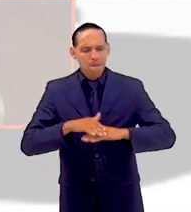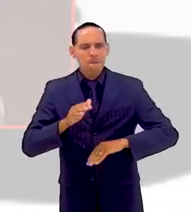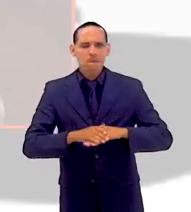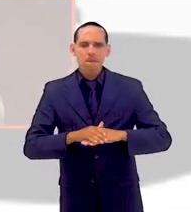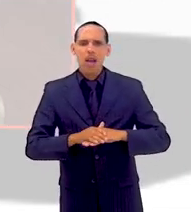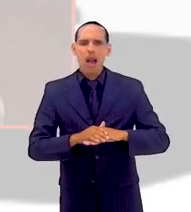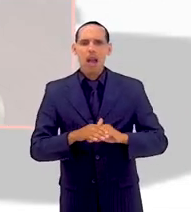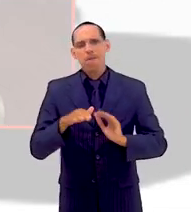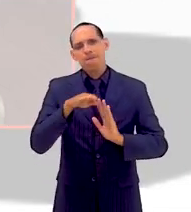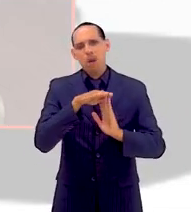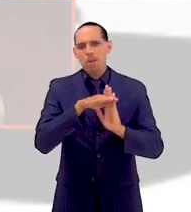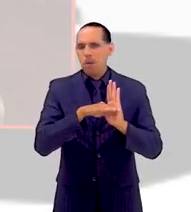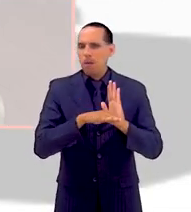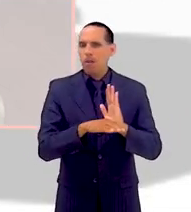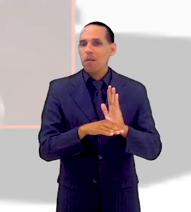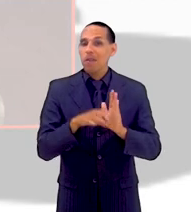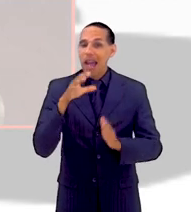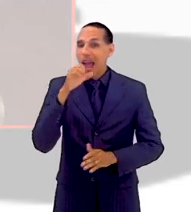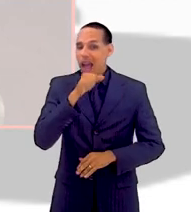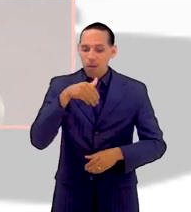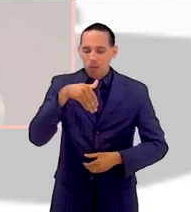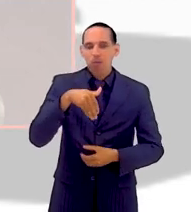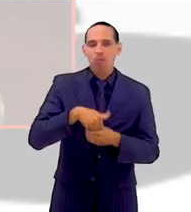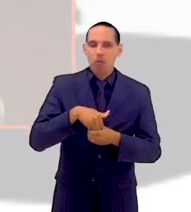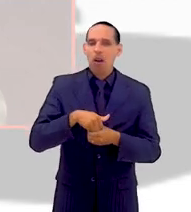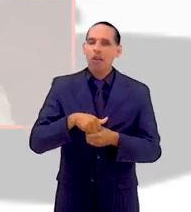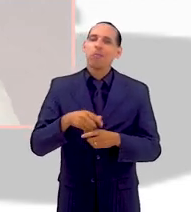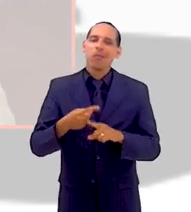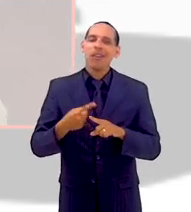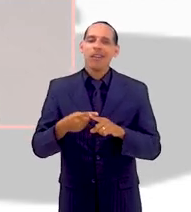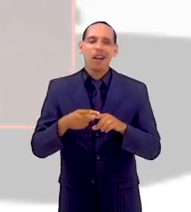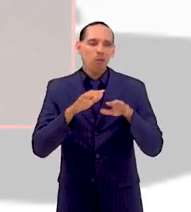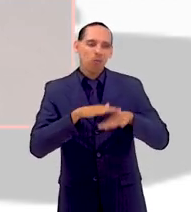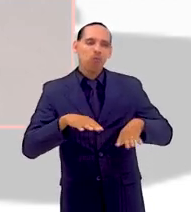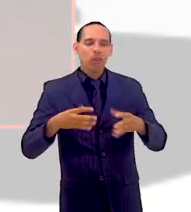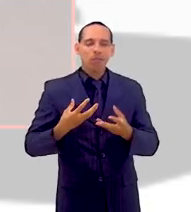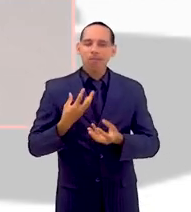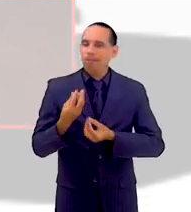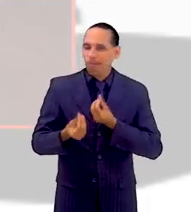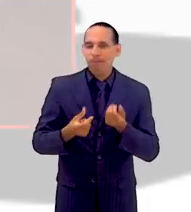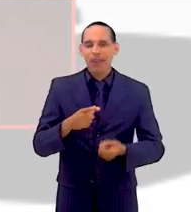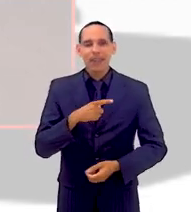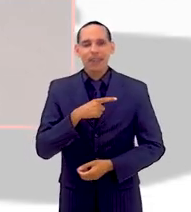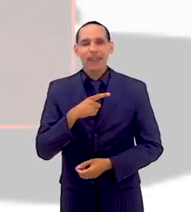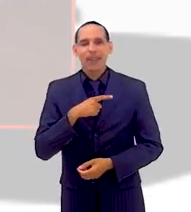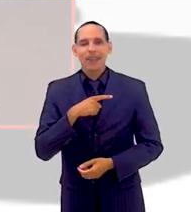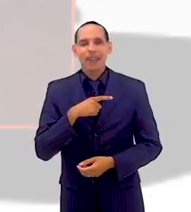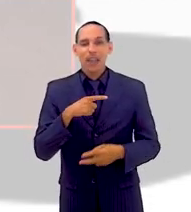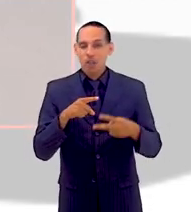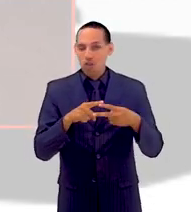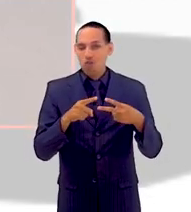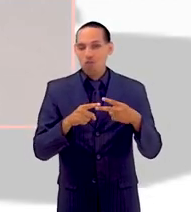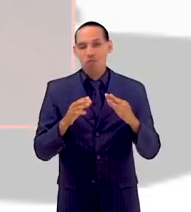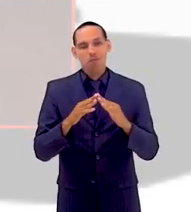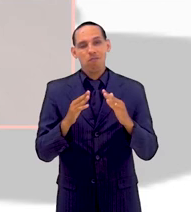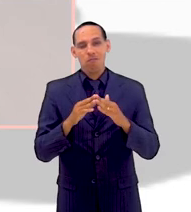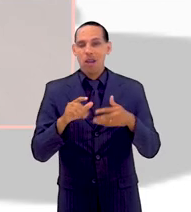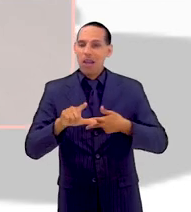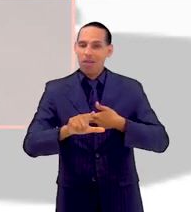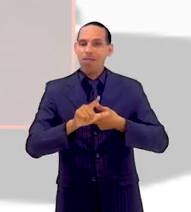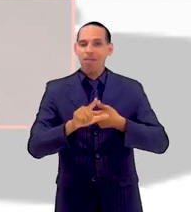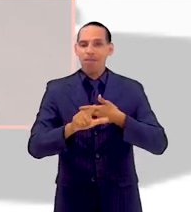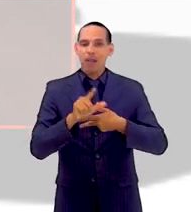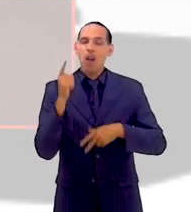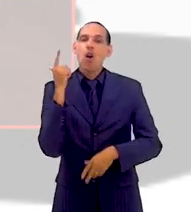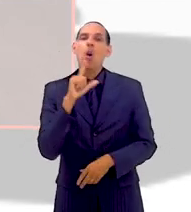um programa que foi votado rapidamente, sensibilizados pelo apoio das duas casas legislativas.